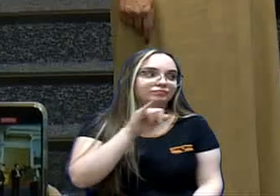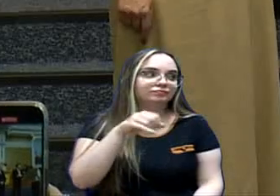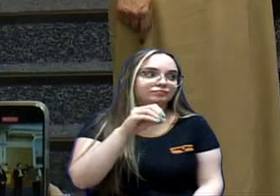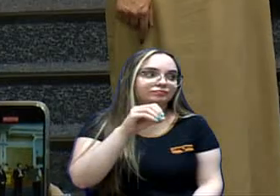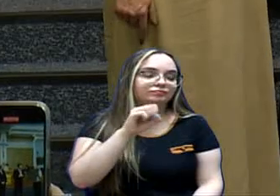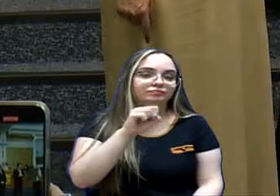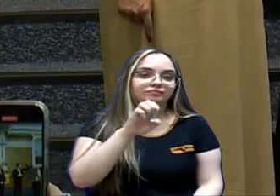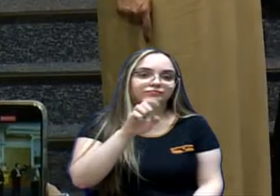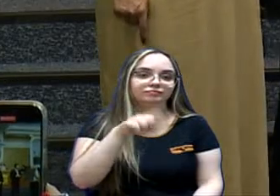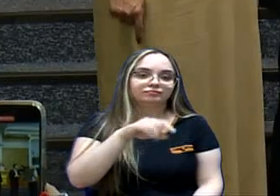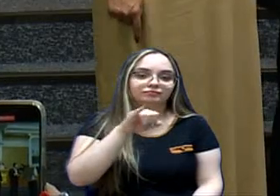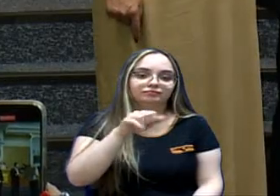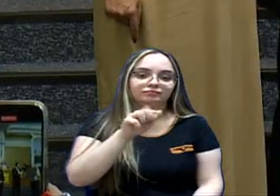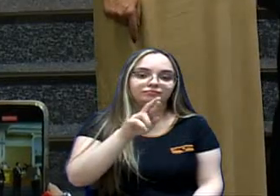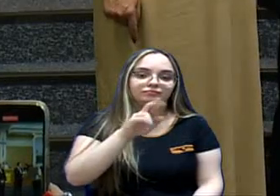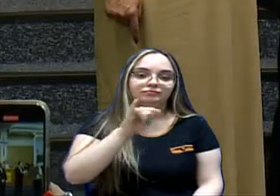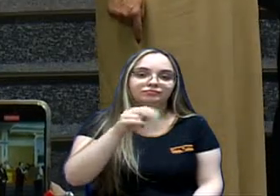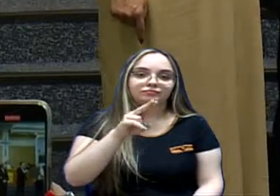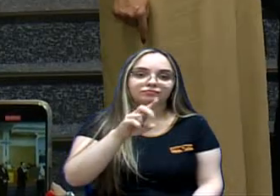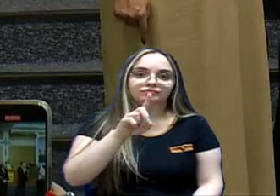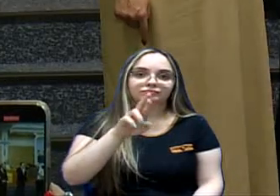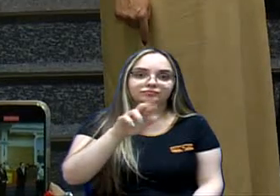Jajura Jorge Júnior.